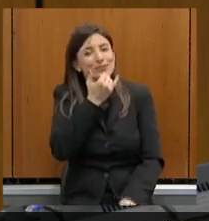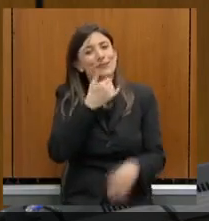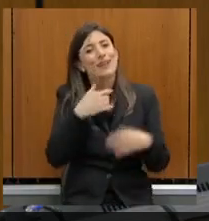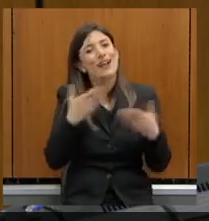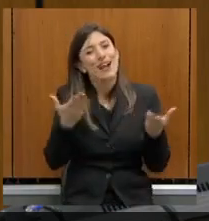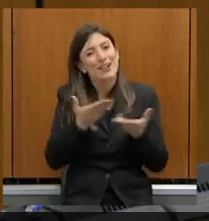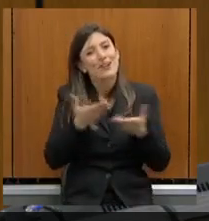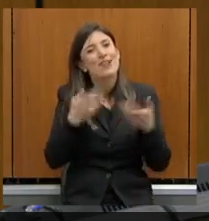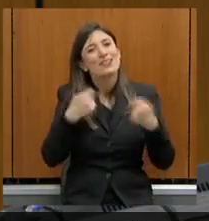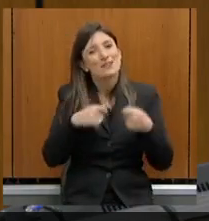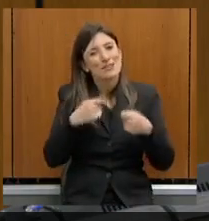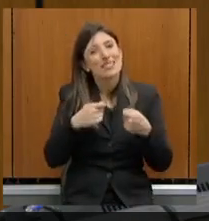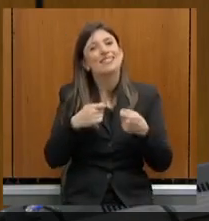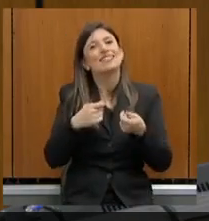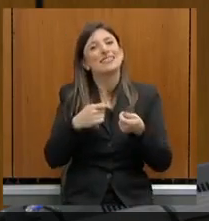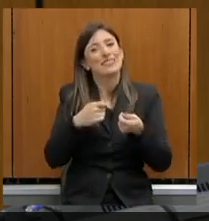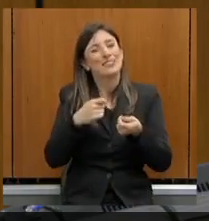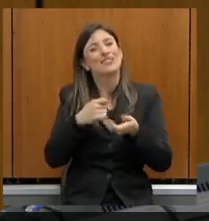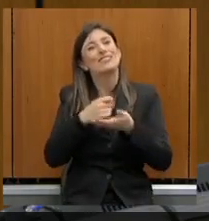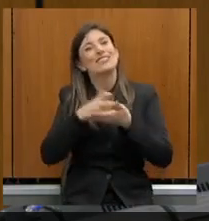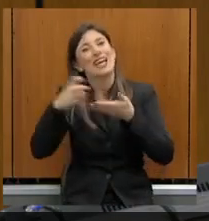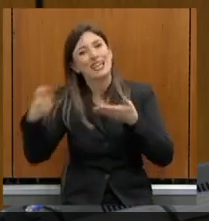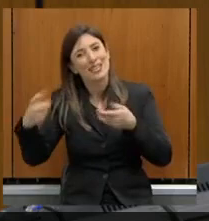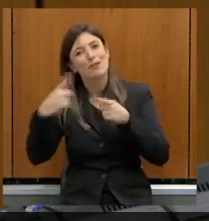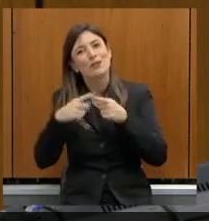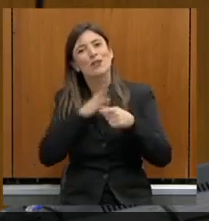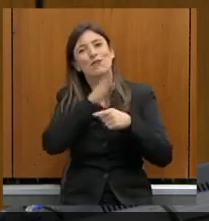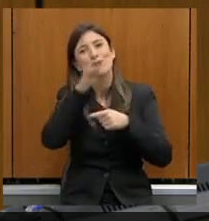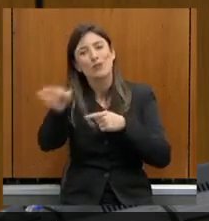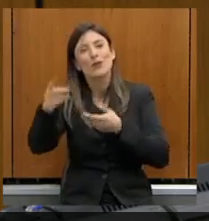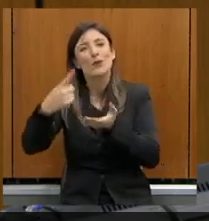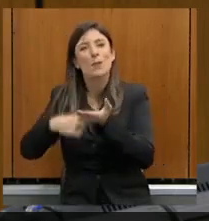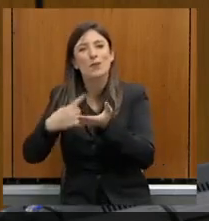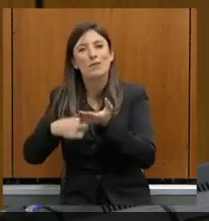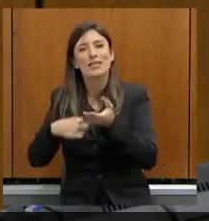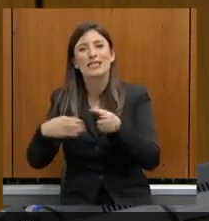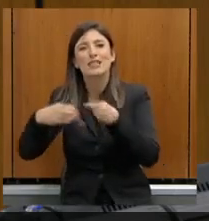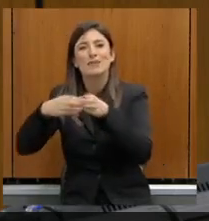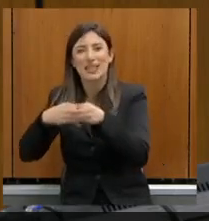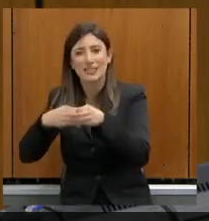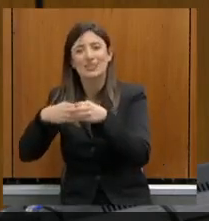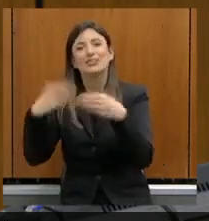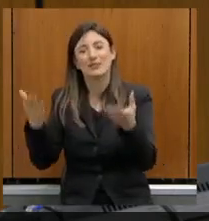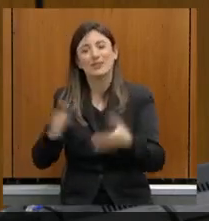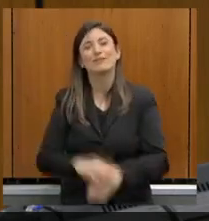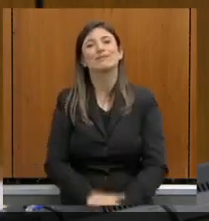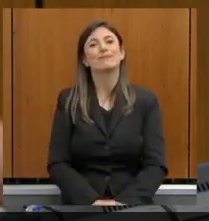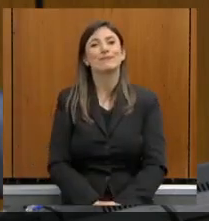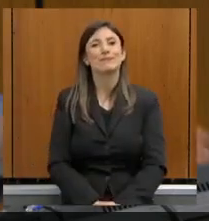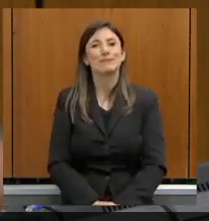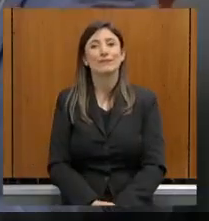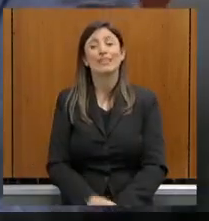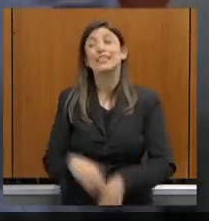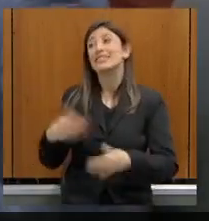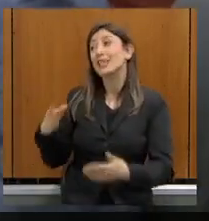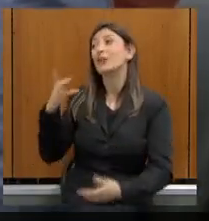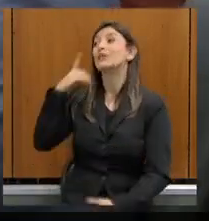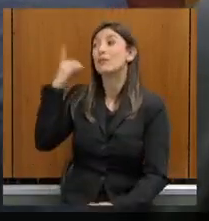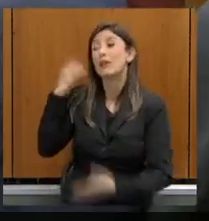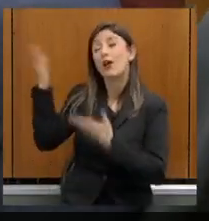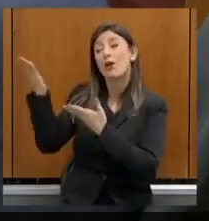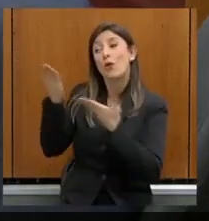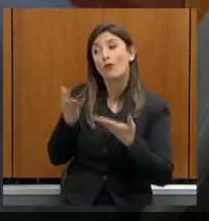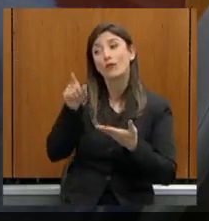compromisso lá na cidade administrativa também, na CEDES, mas vou ouvir. O deputado, mas eu convido o senhor para uma